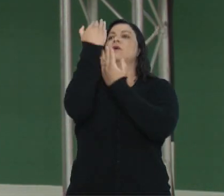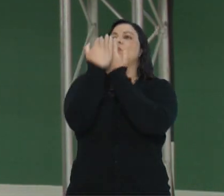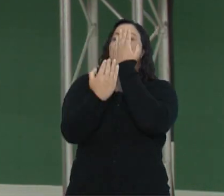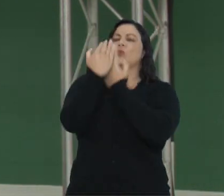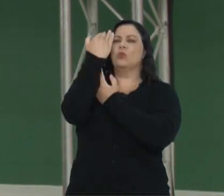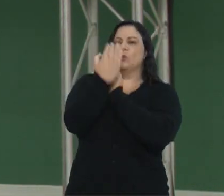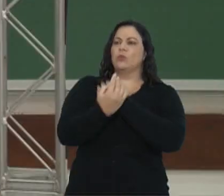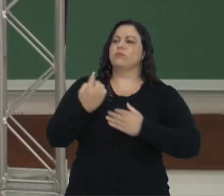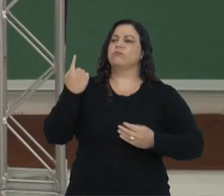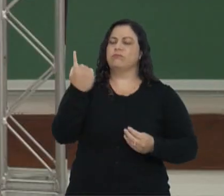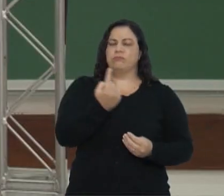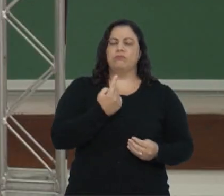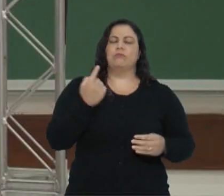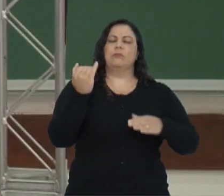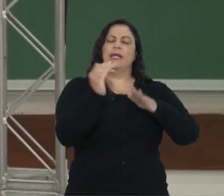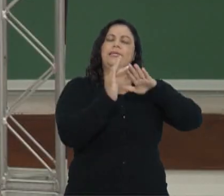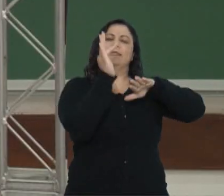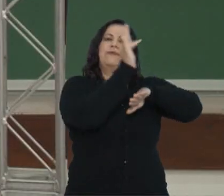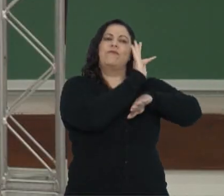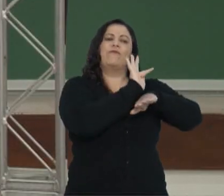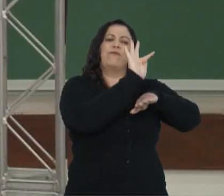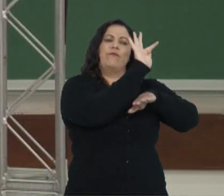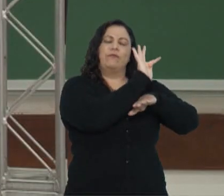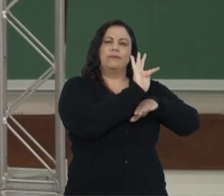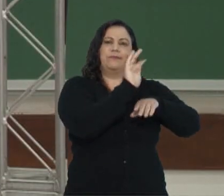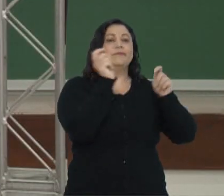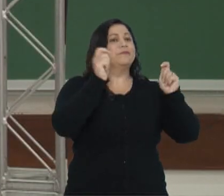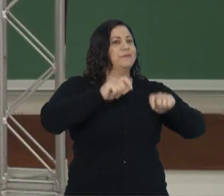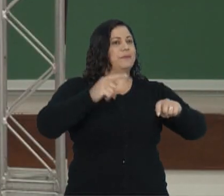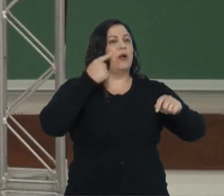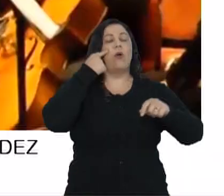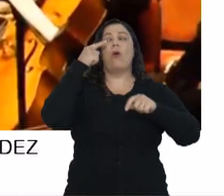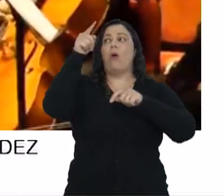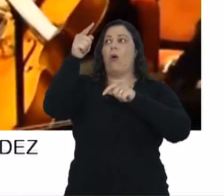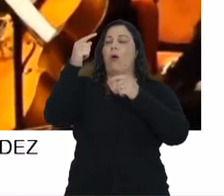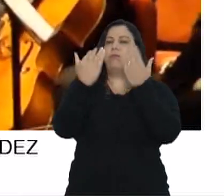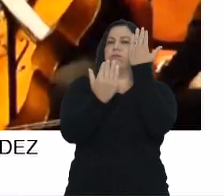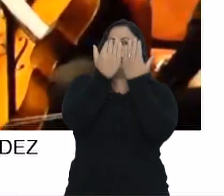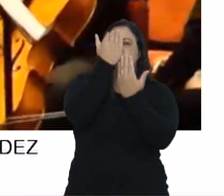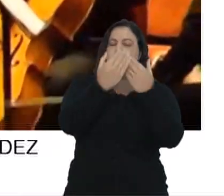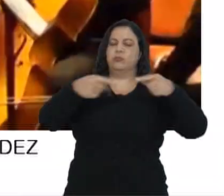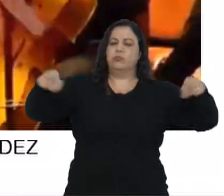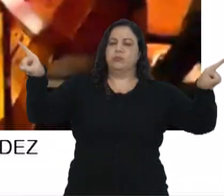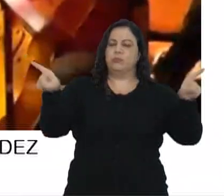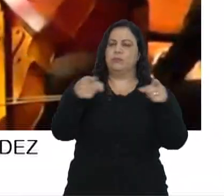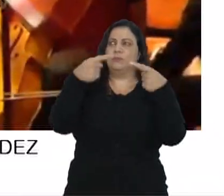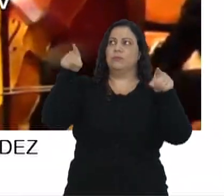mais formal. Trechinho de uma cantata para você, do Bach.